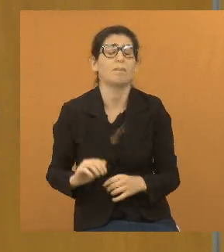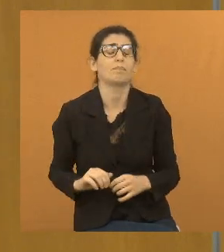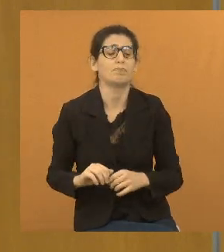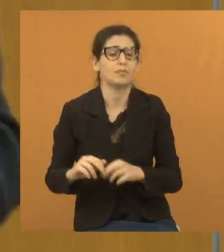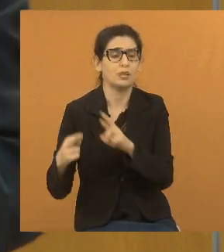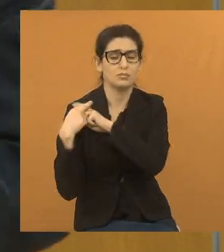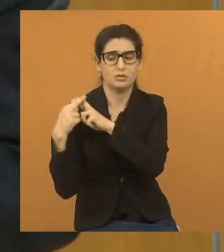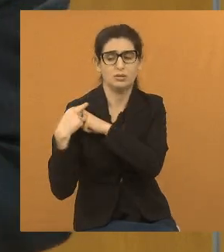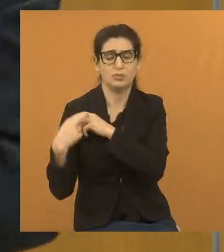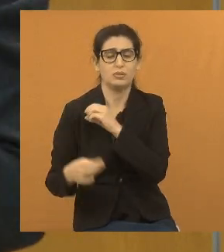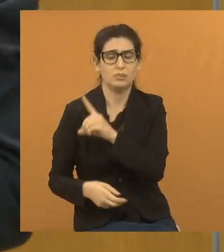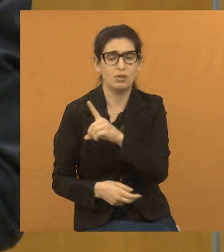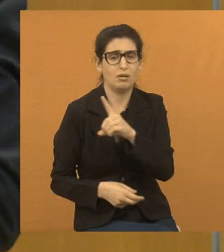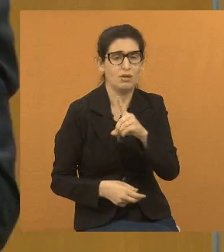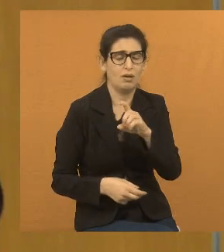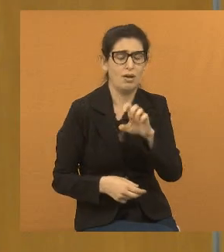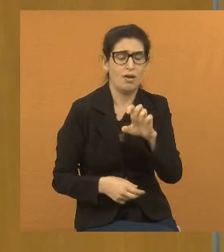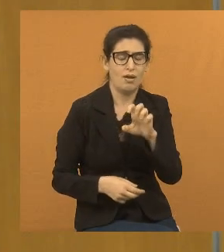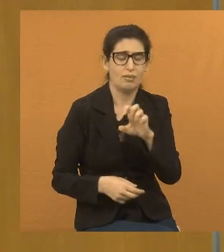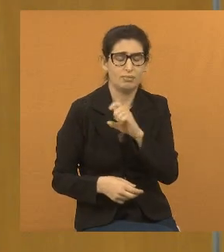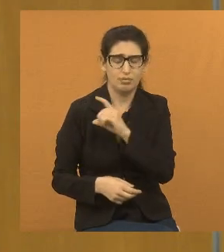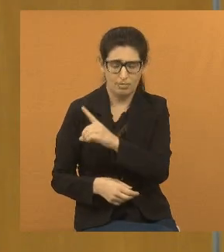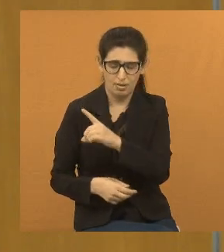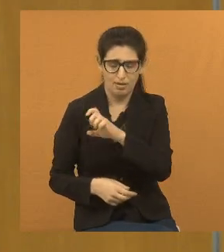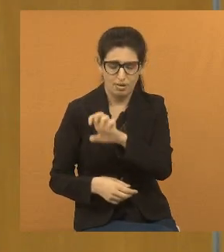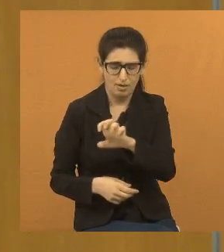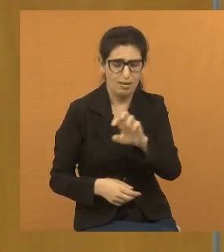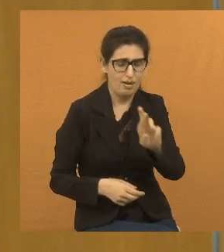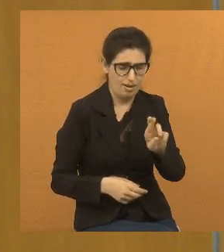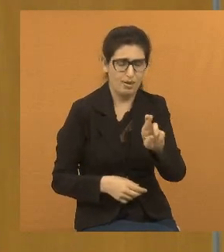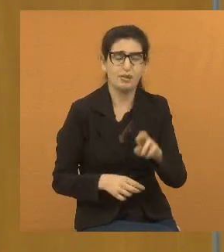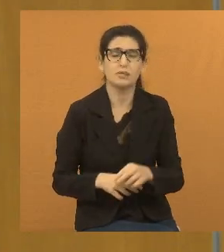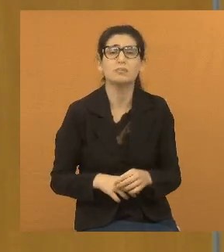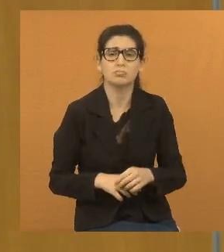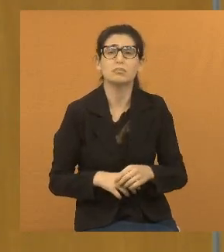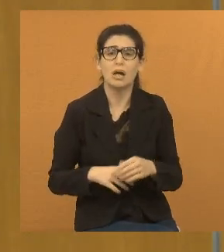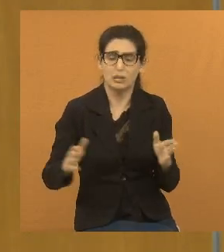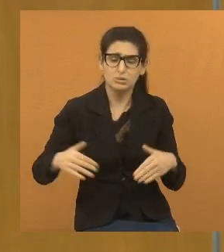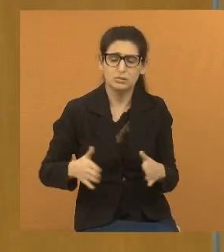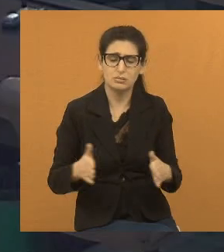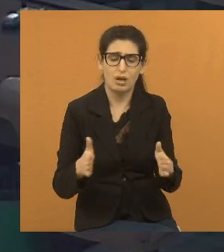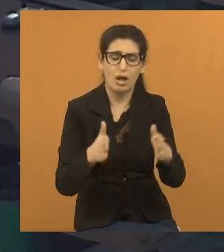DER. Mas está sim, vai sair essa estrada.